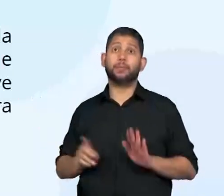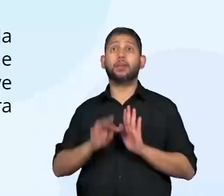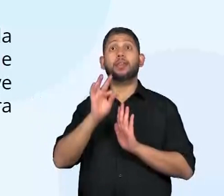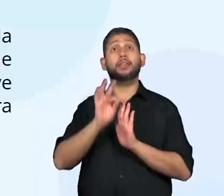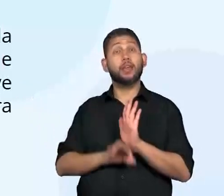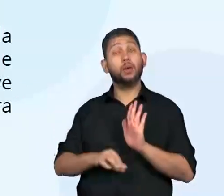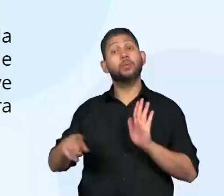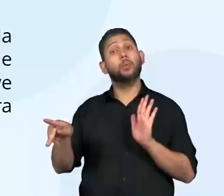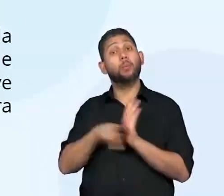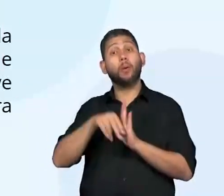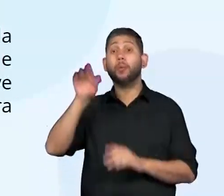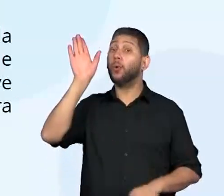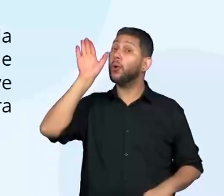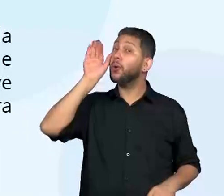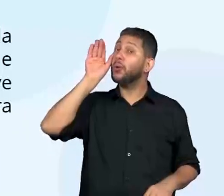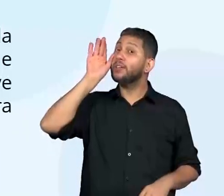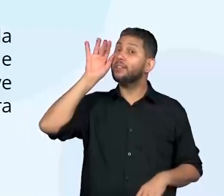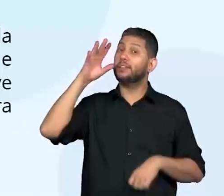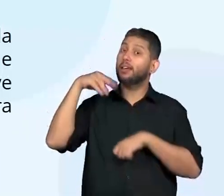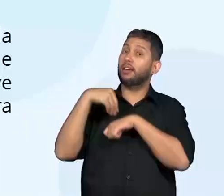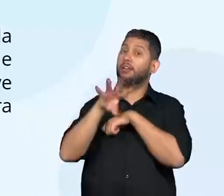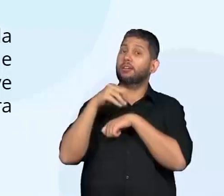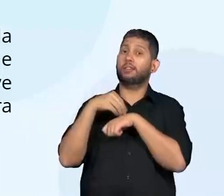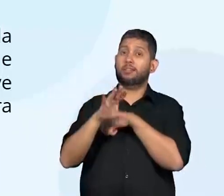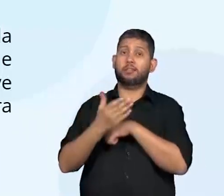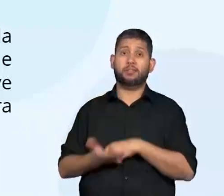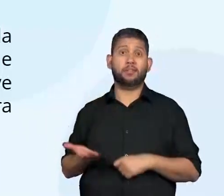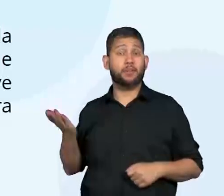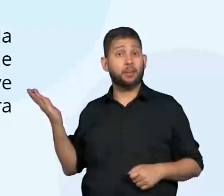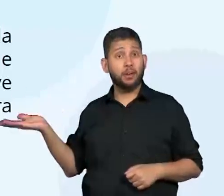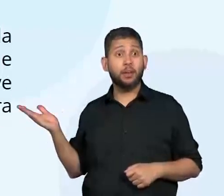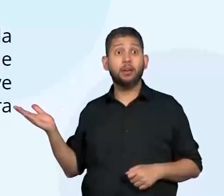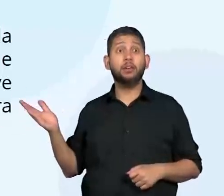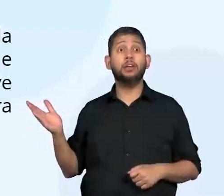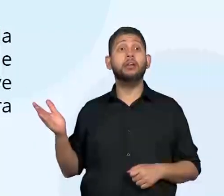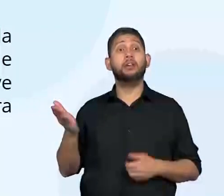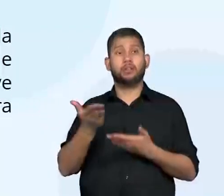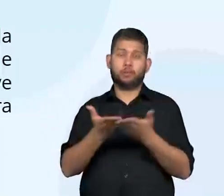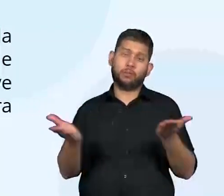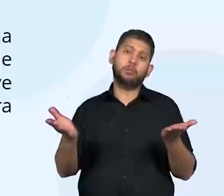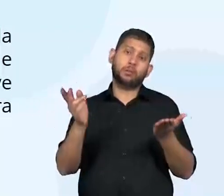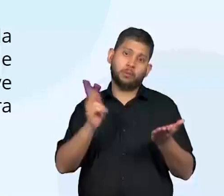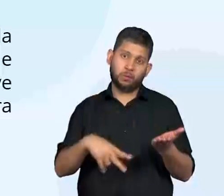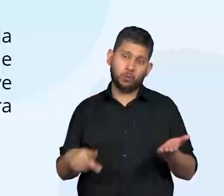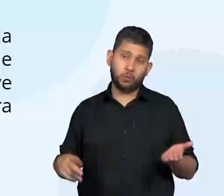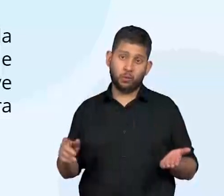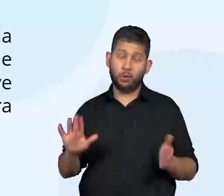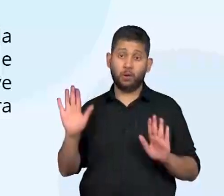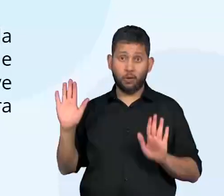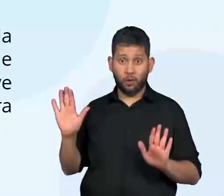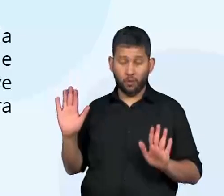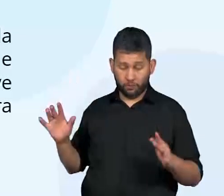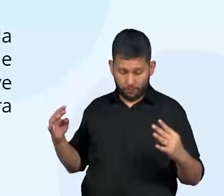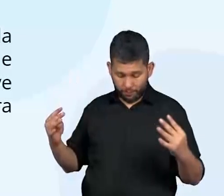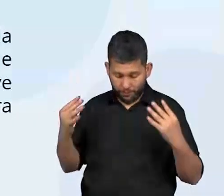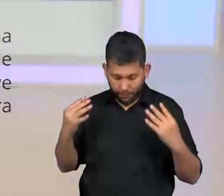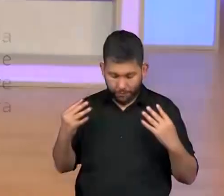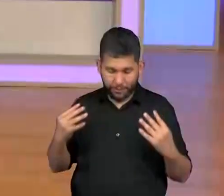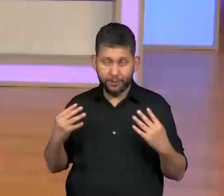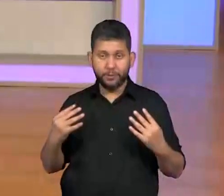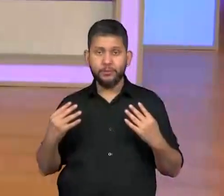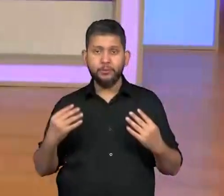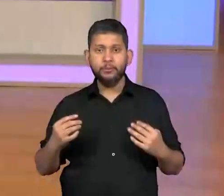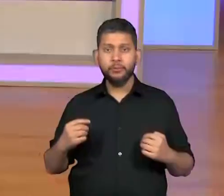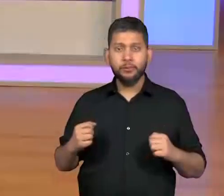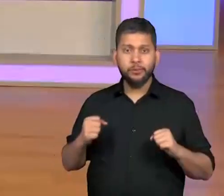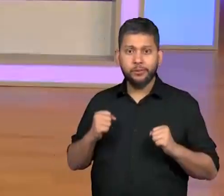de curiosidade. E esse, vale lembrar aos nossos amigos pros, vou até dar uma pausinha aqui, ó. O que